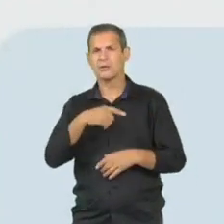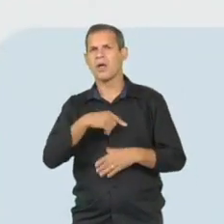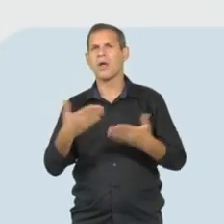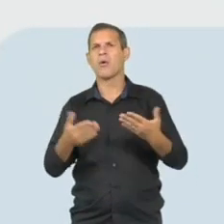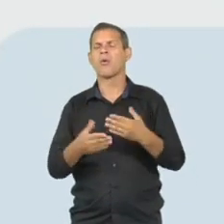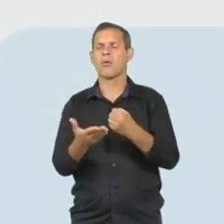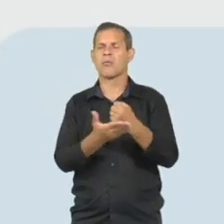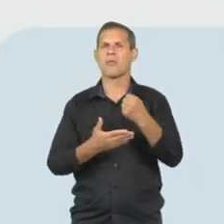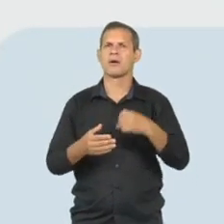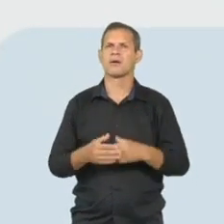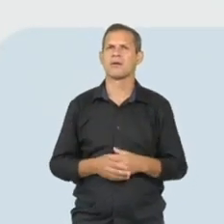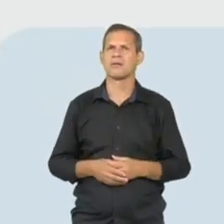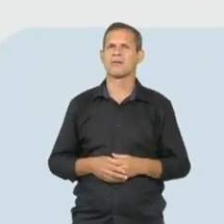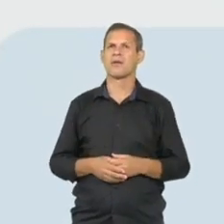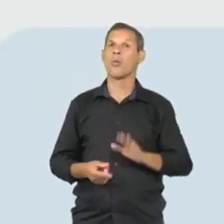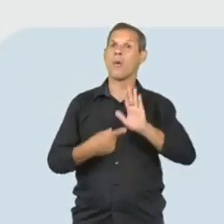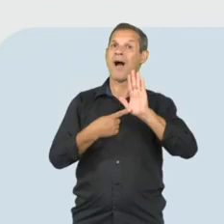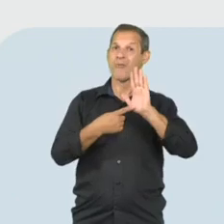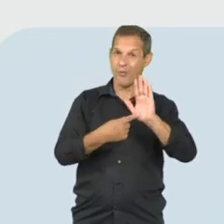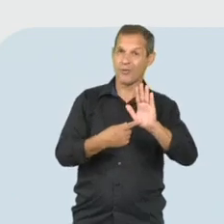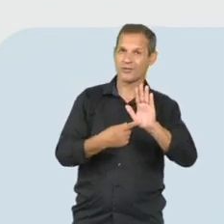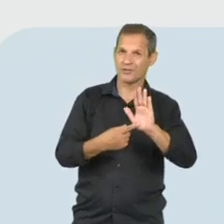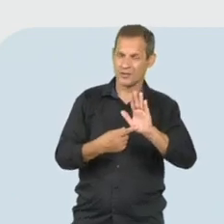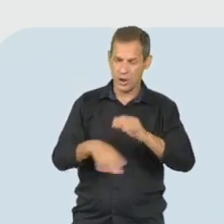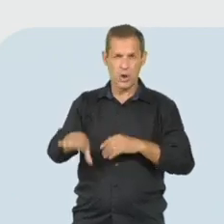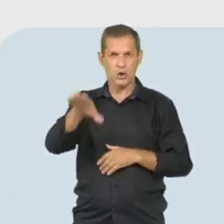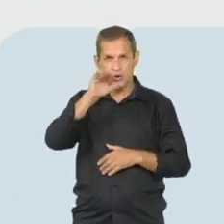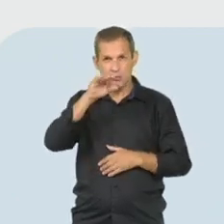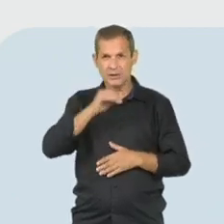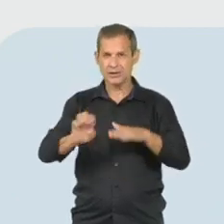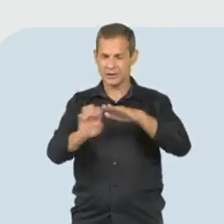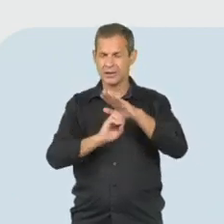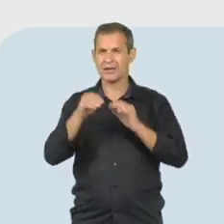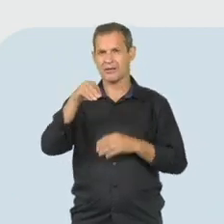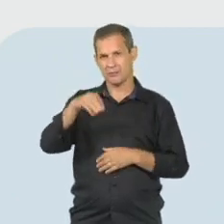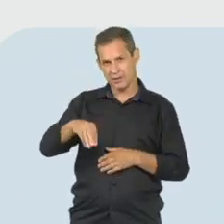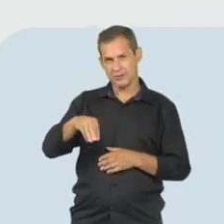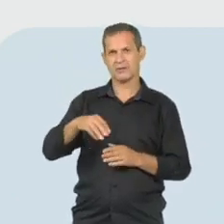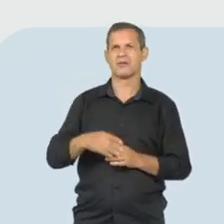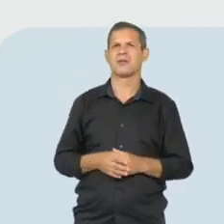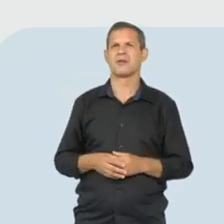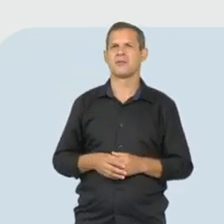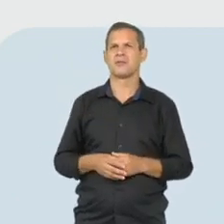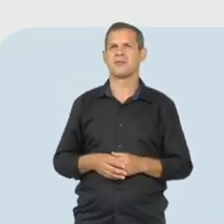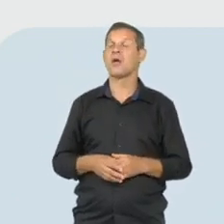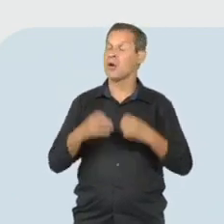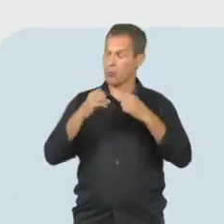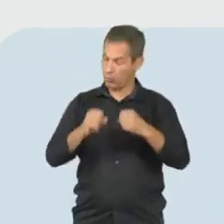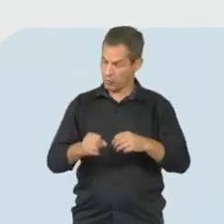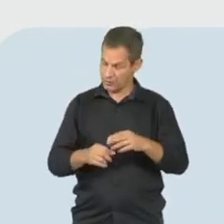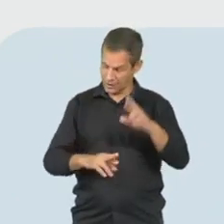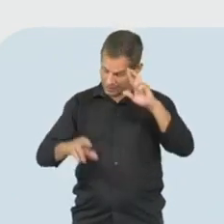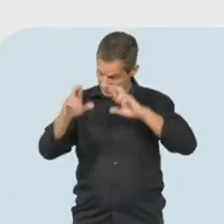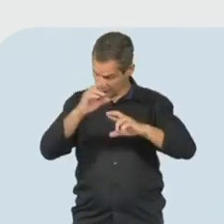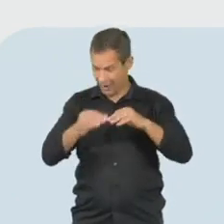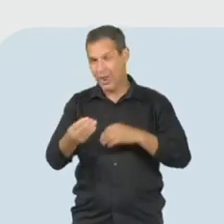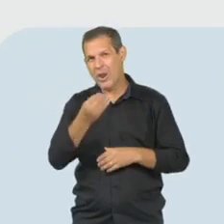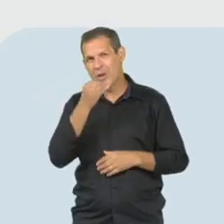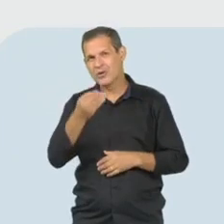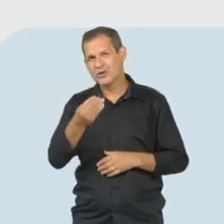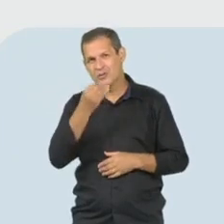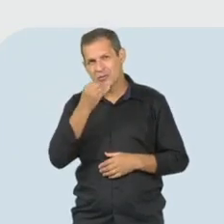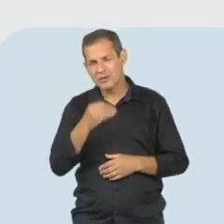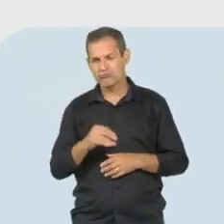com base em uma amostra de funcionários da empresa M, é possível medir a chance